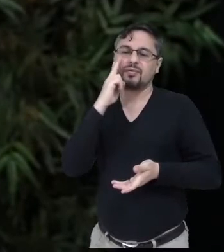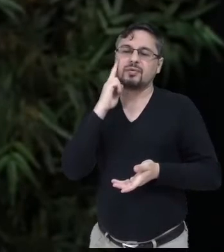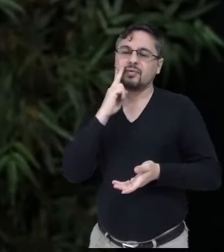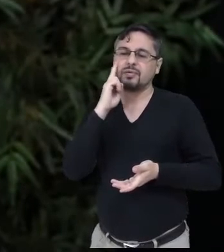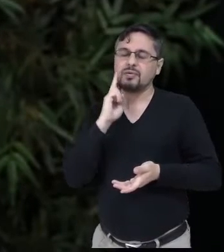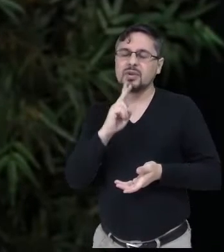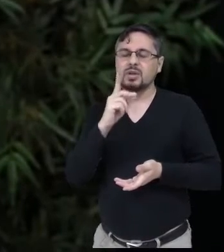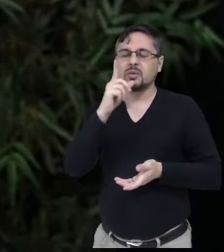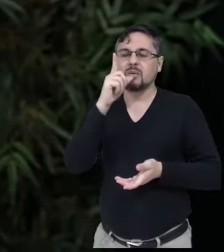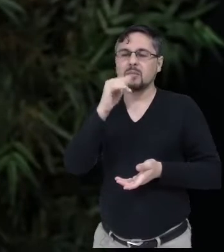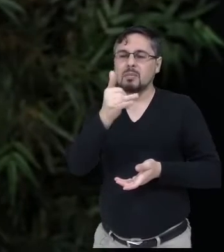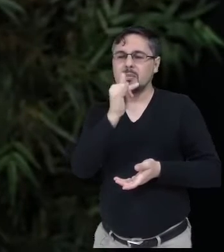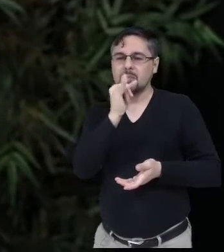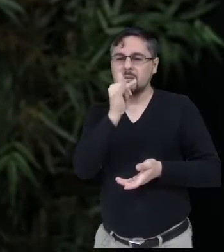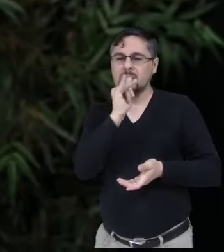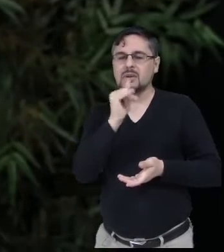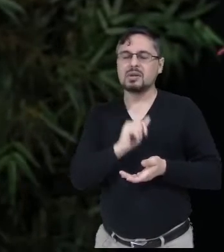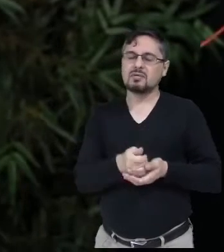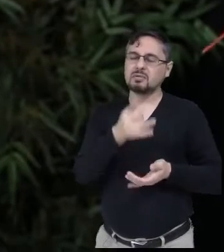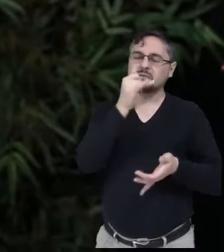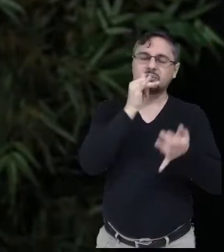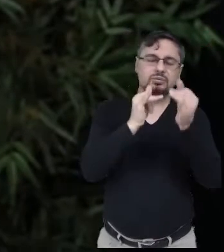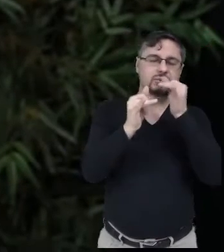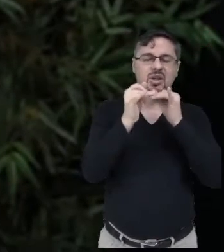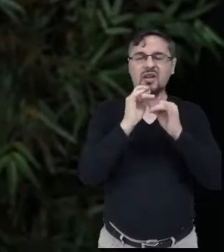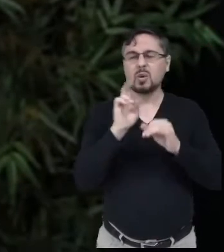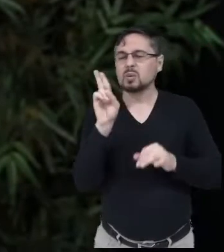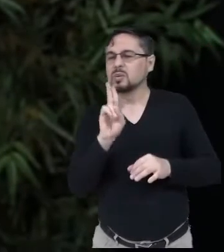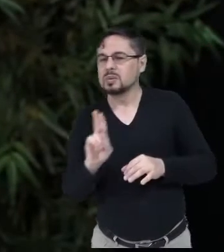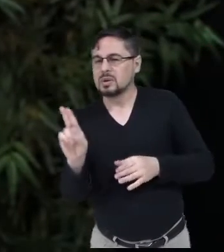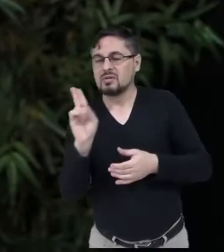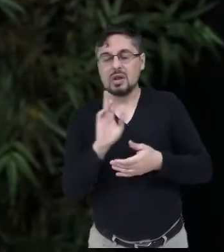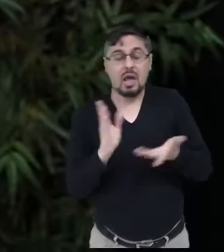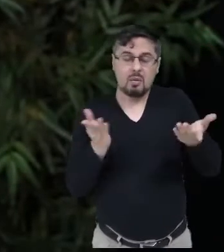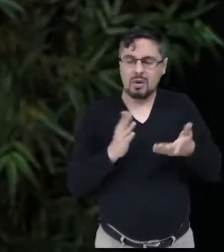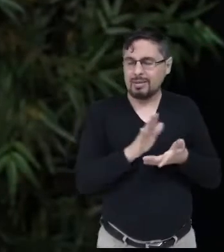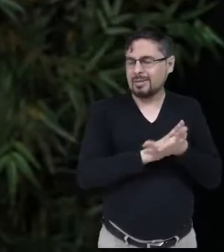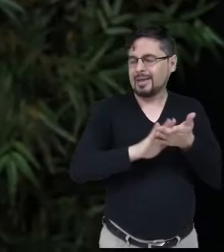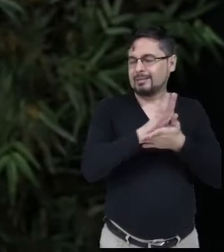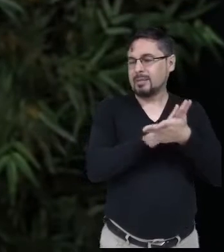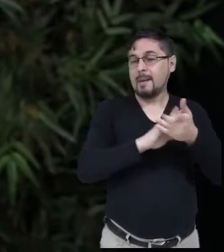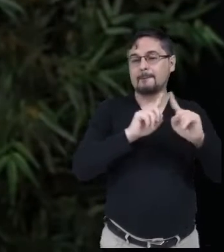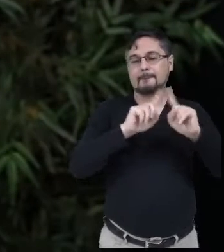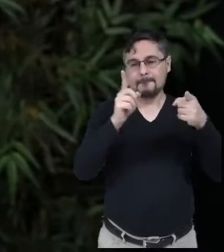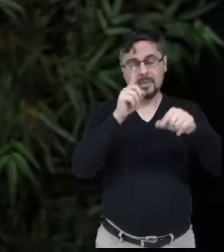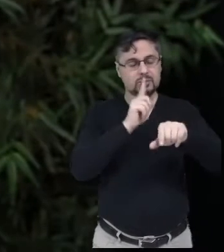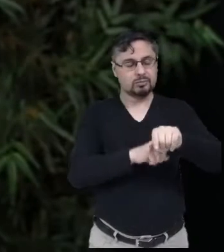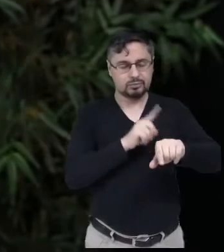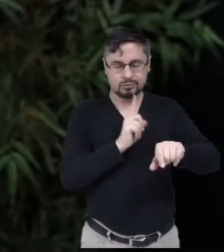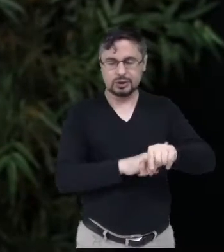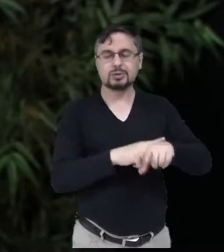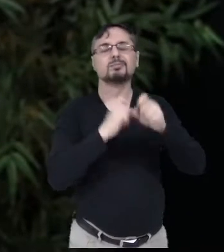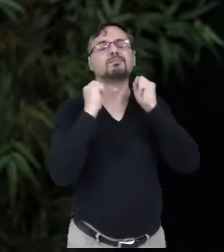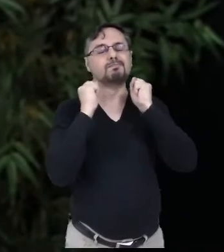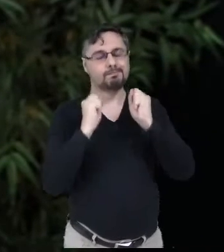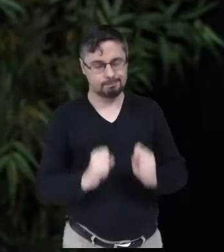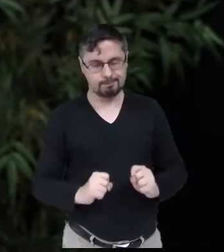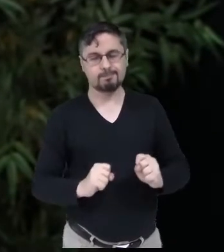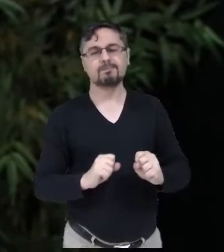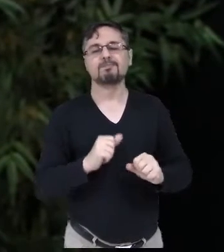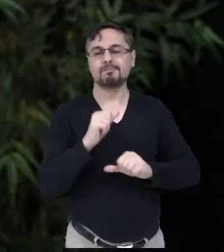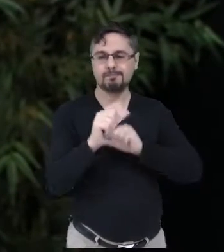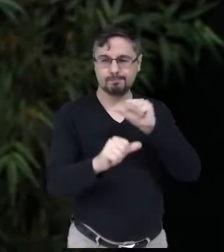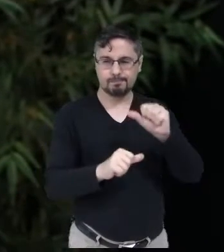usando e vai se aprofundando, talvez não custe nada nesse momento, mas em algum momento poderá se tornar um